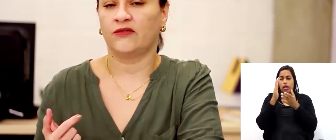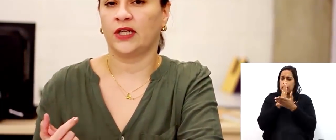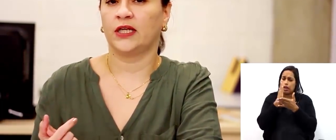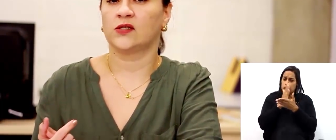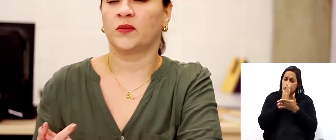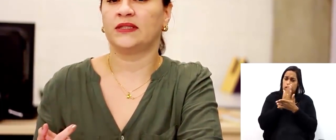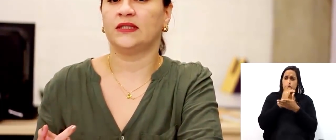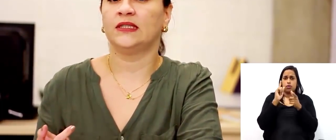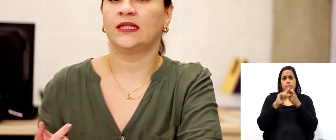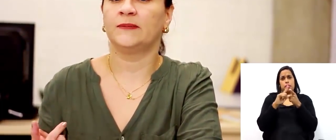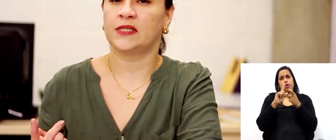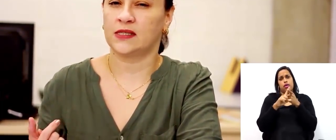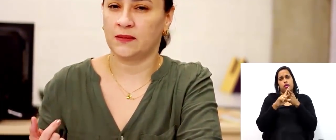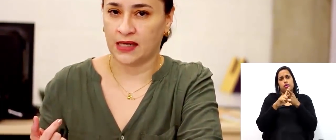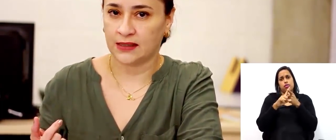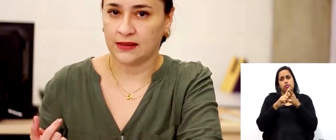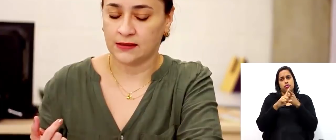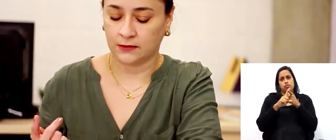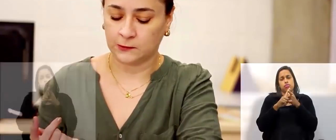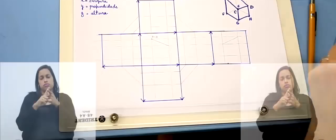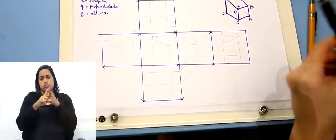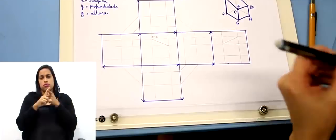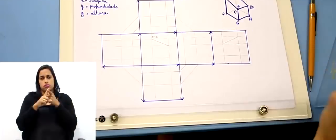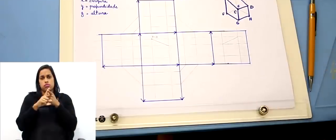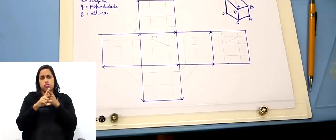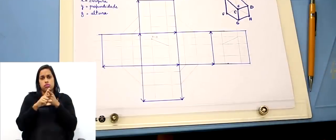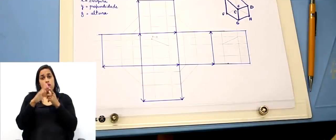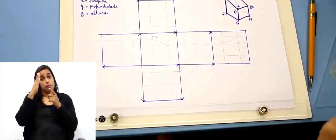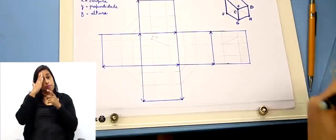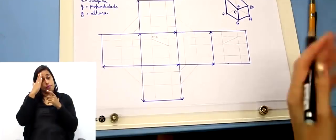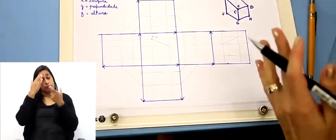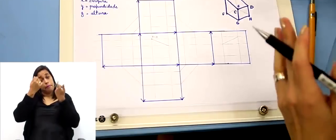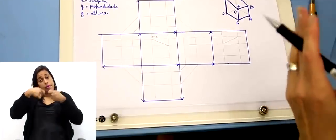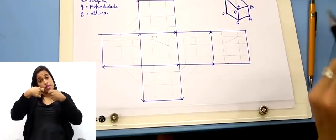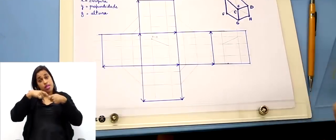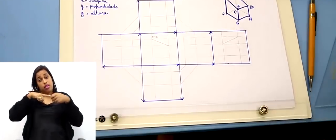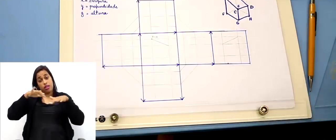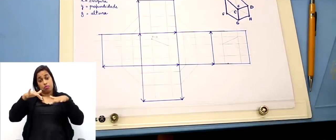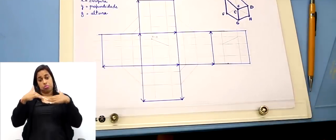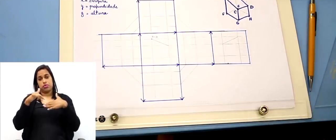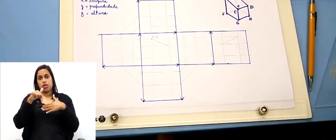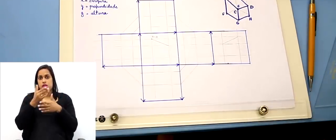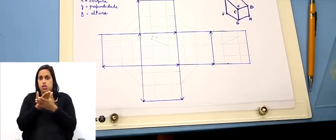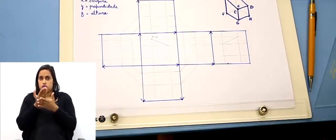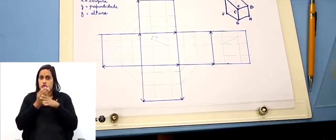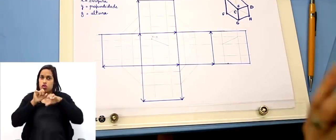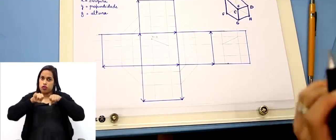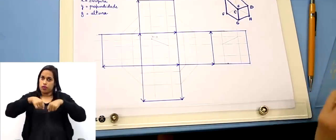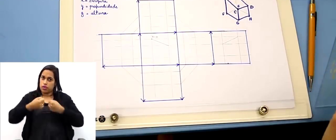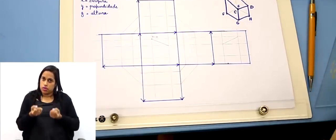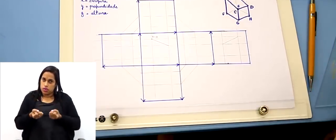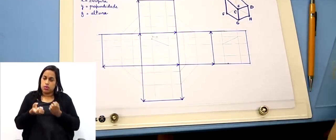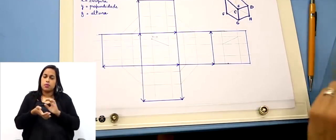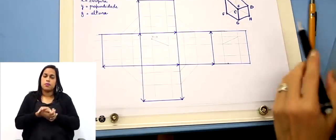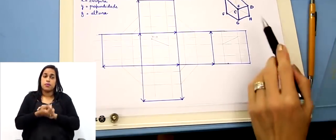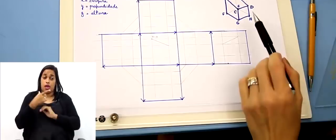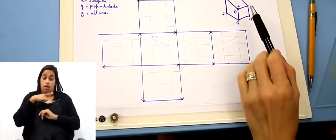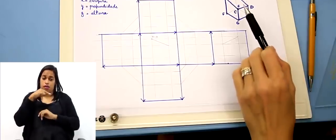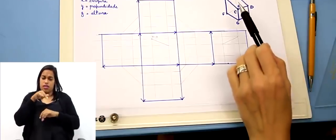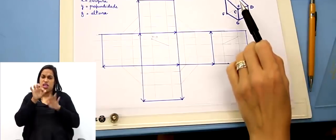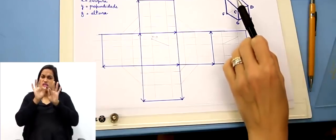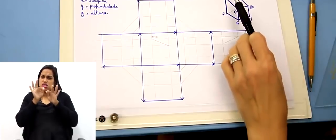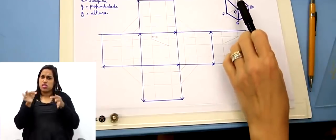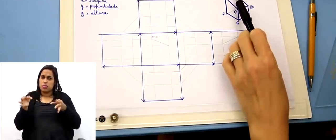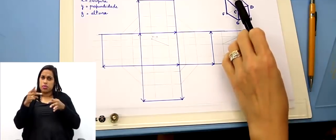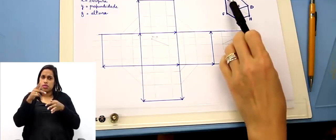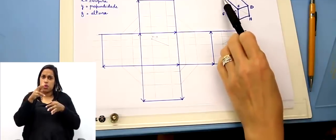que a cavaleira e a isometria e precisa de mais atenção. Aqui eu tenho uma peça simples, um prisma, e eu